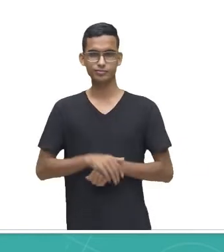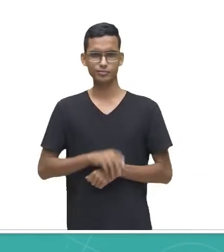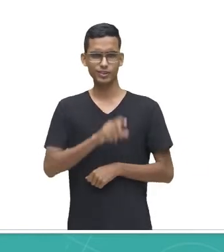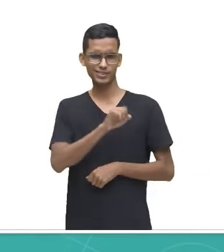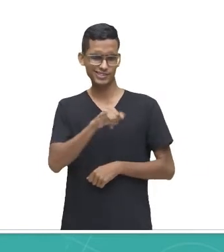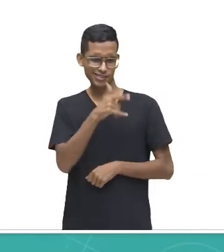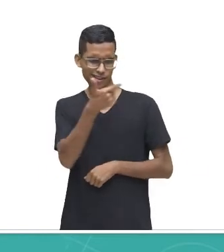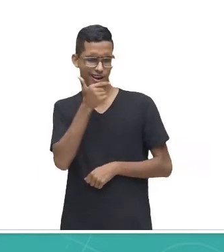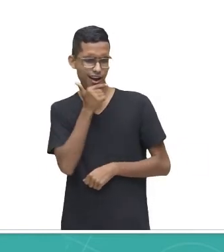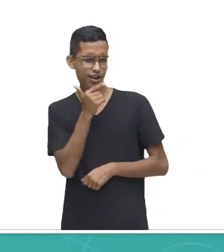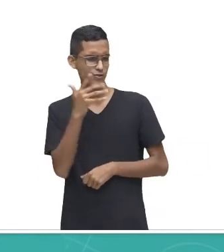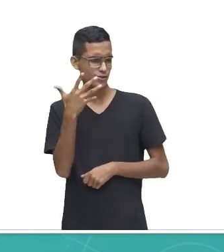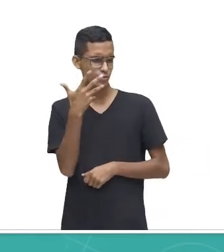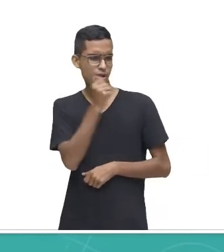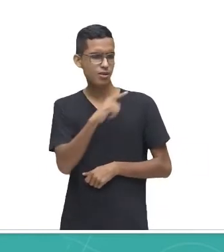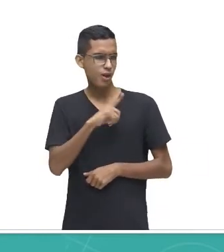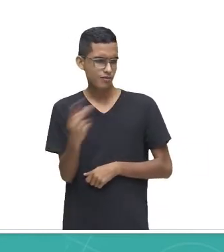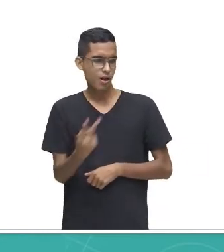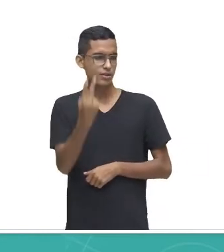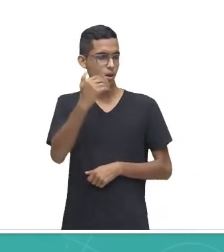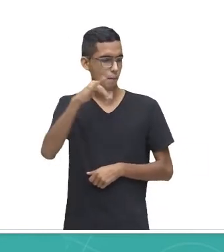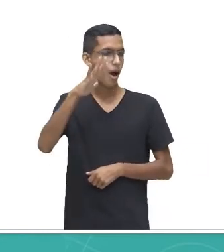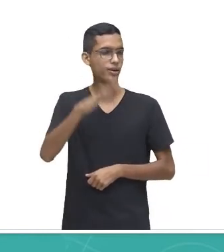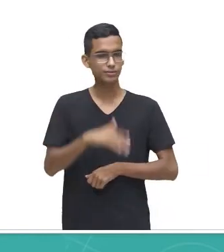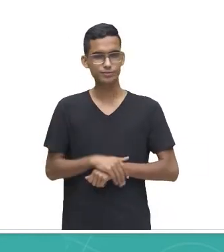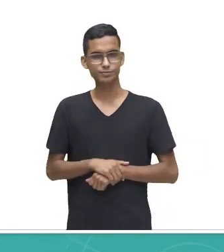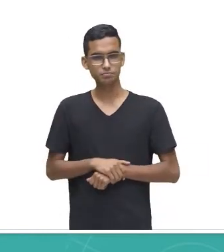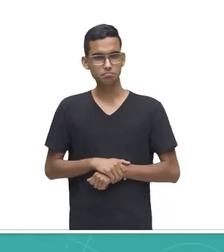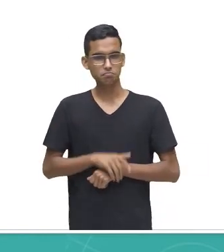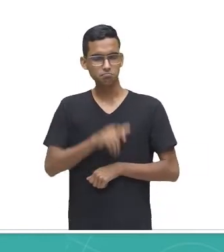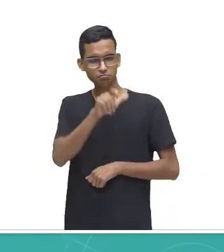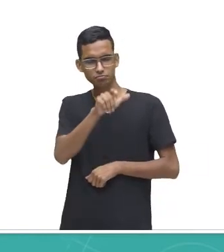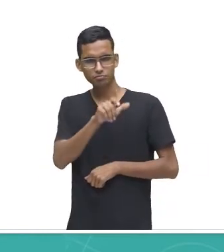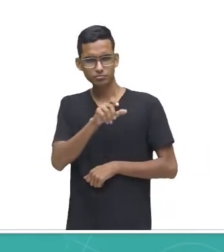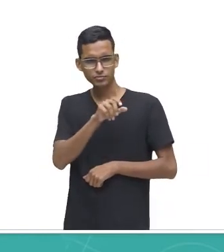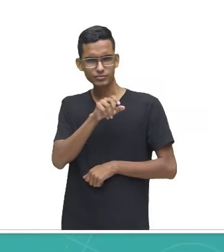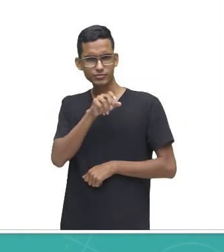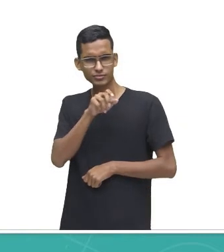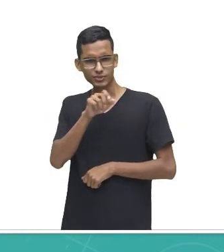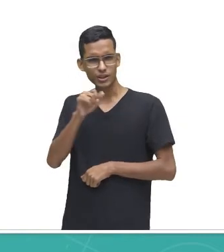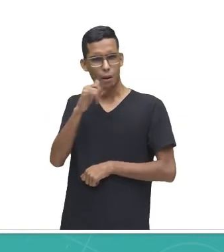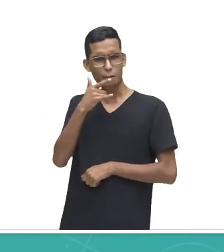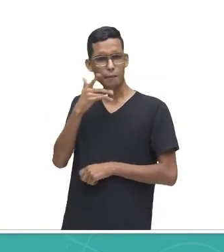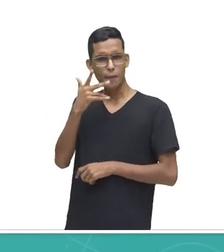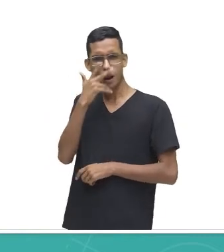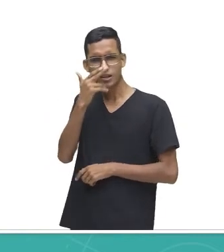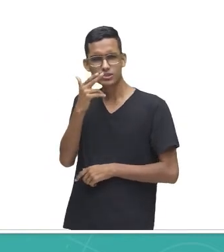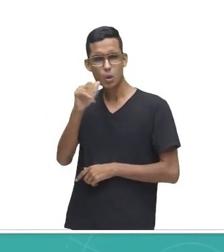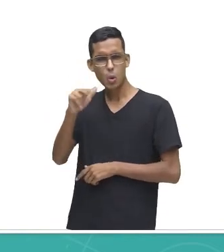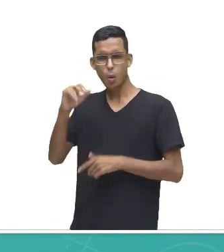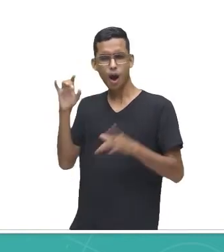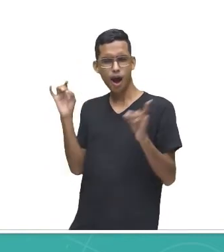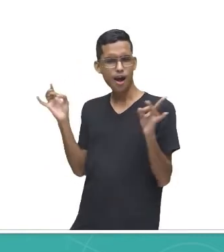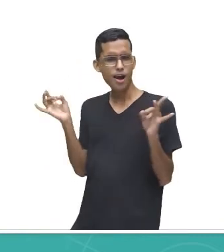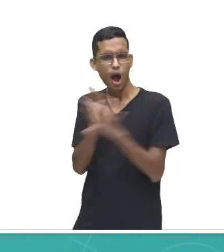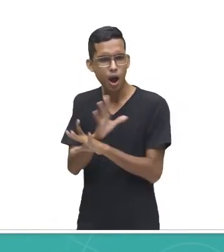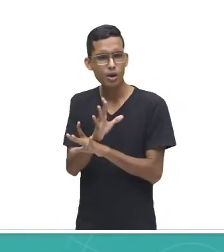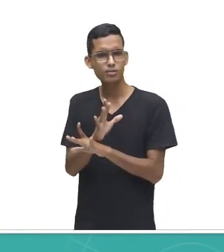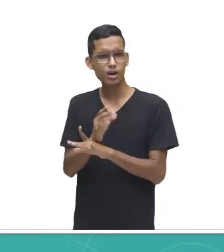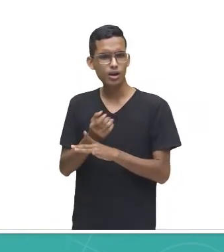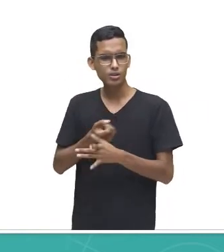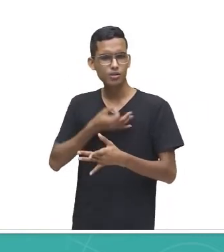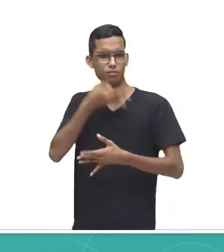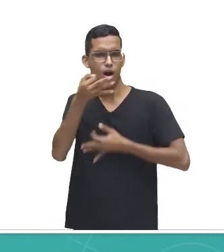Todos esses se parecem nunca acabar. E com isso, essas pessoas influenciadas pela mídia